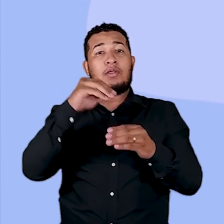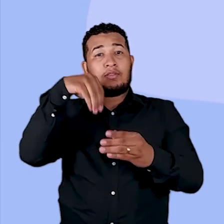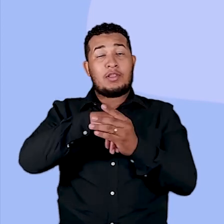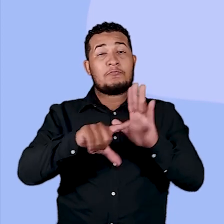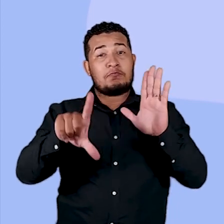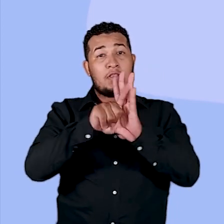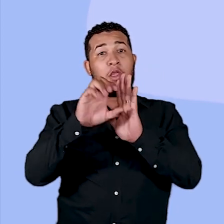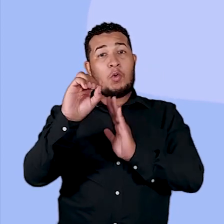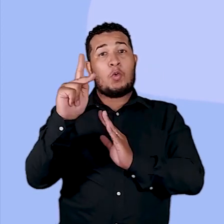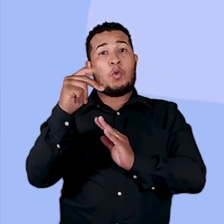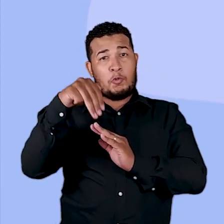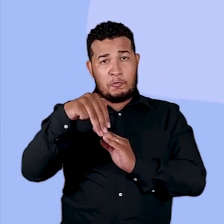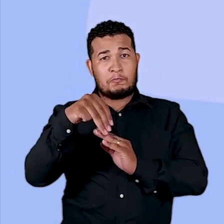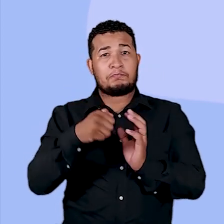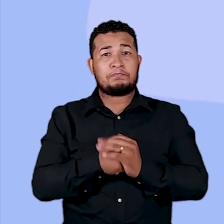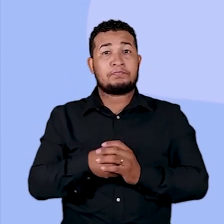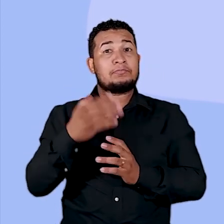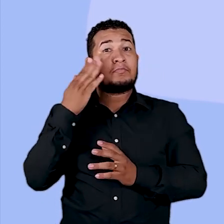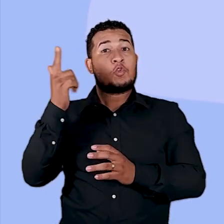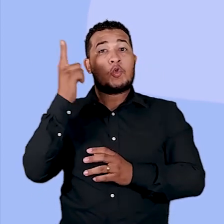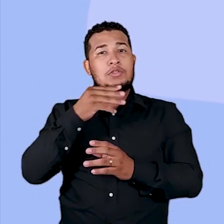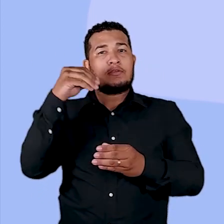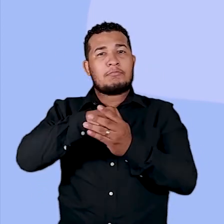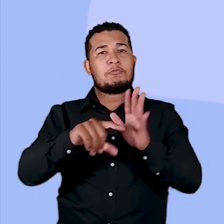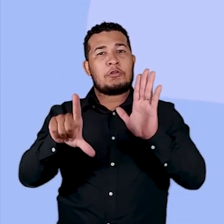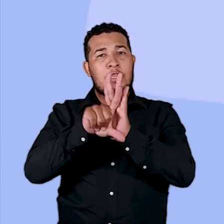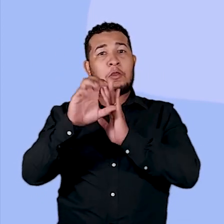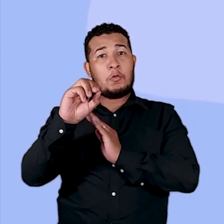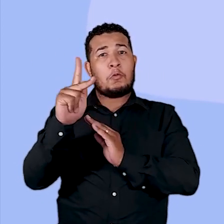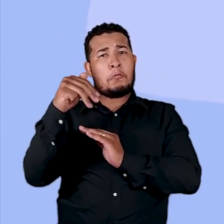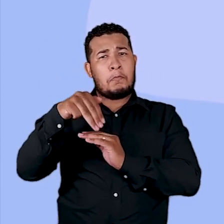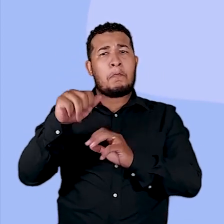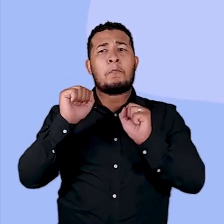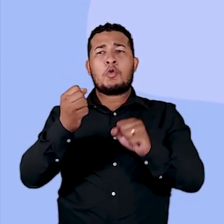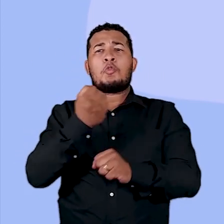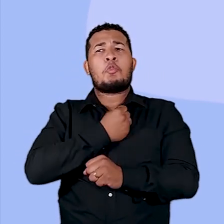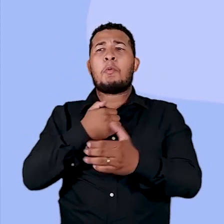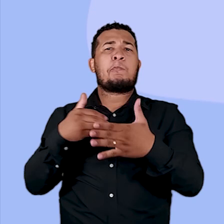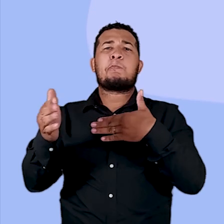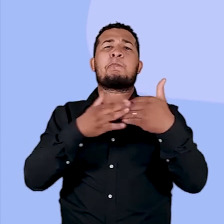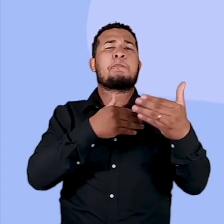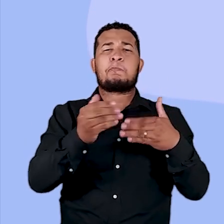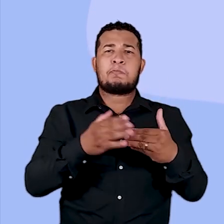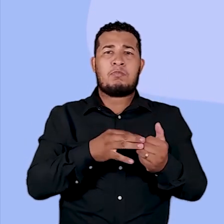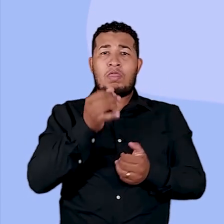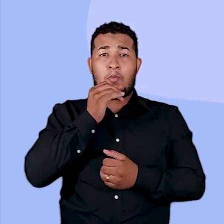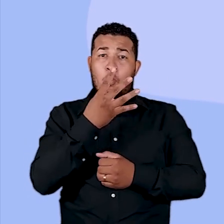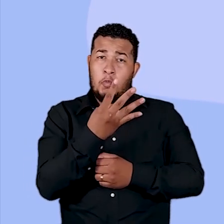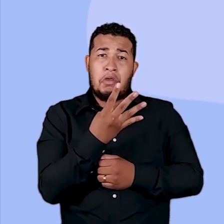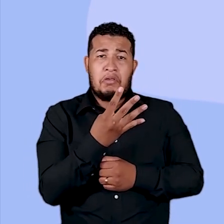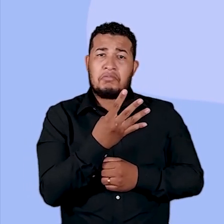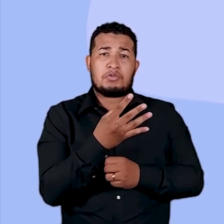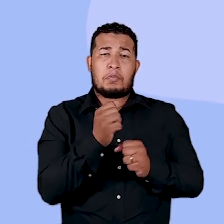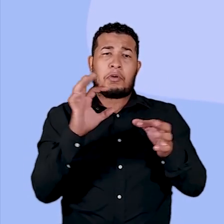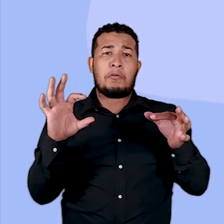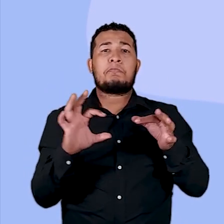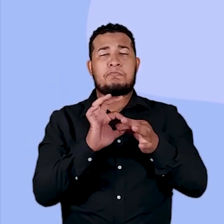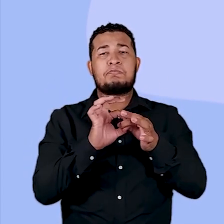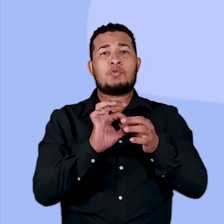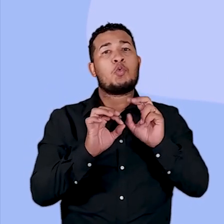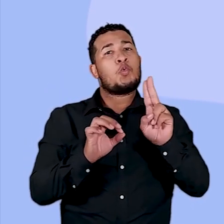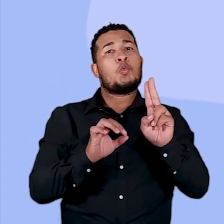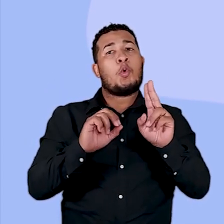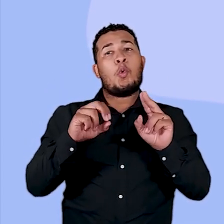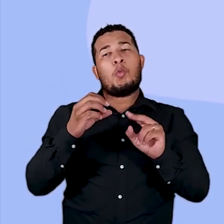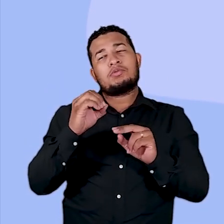lei de Ohm. Para que a gente aplique isso na lei de Ohm, eu posso pegar qualquer um desses valores. Por exemplo, eu posso pegar o 4 para U e